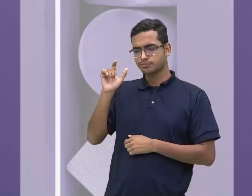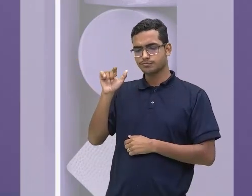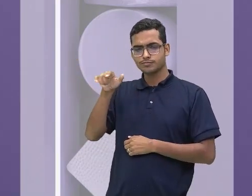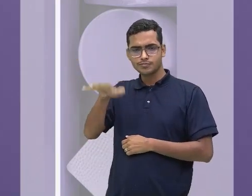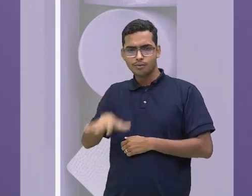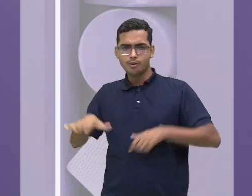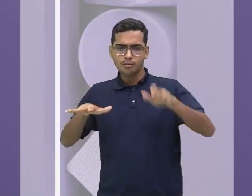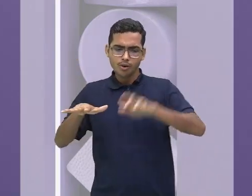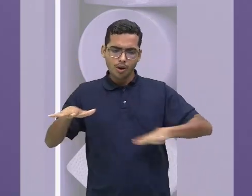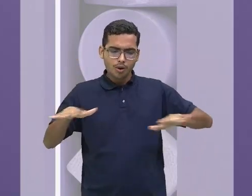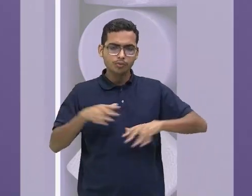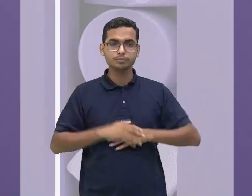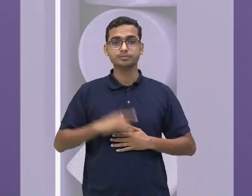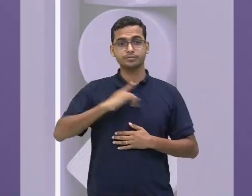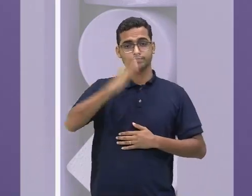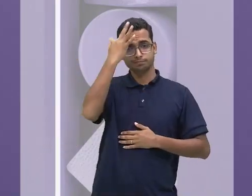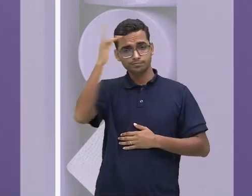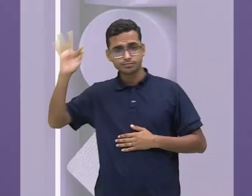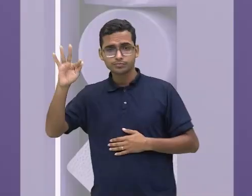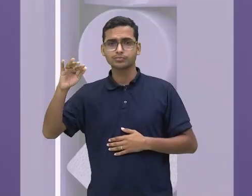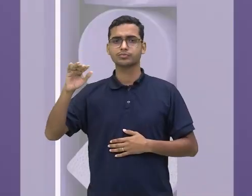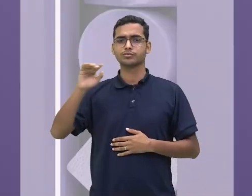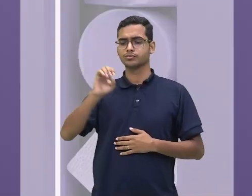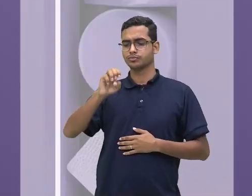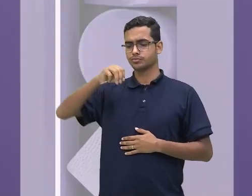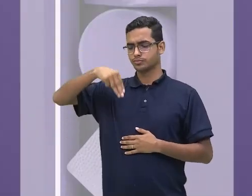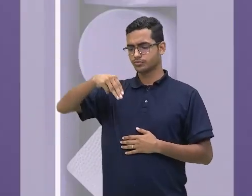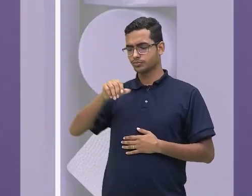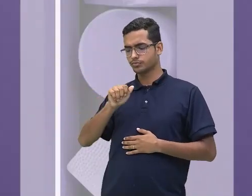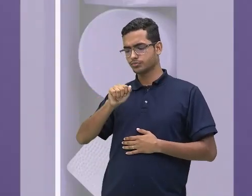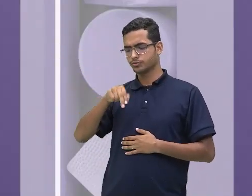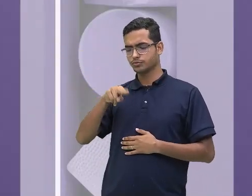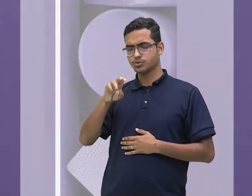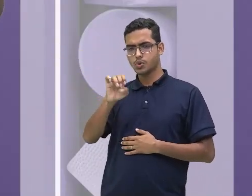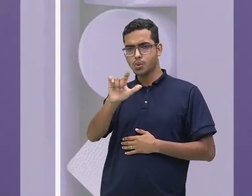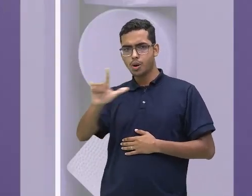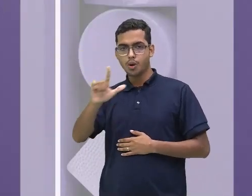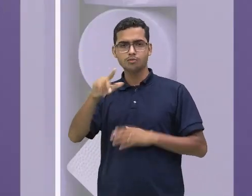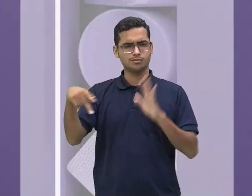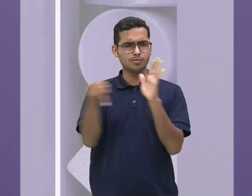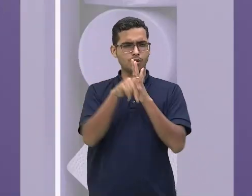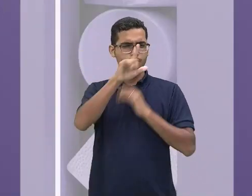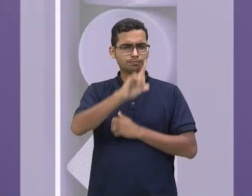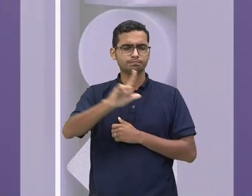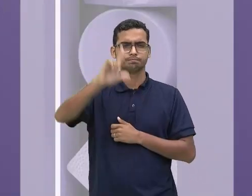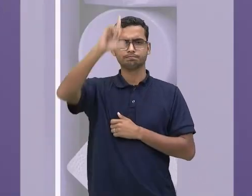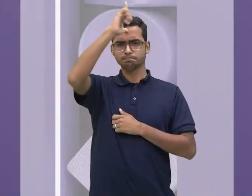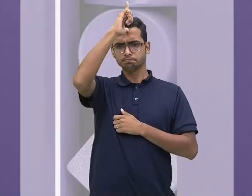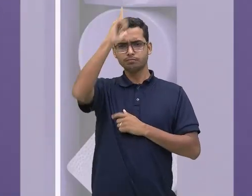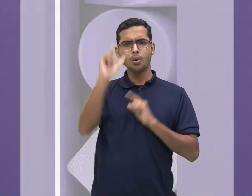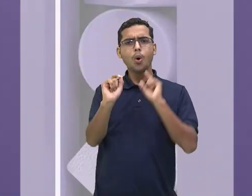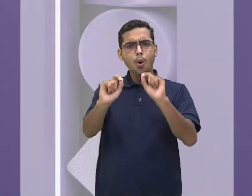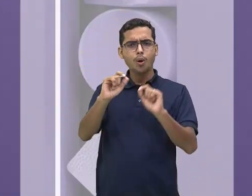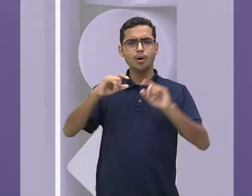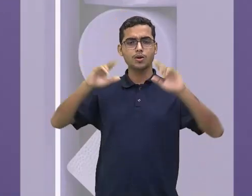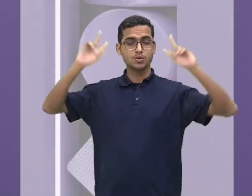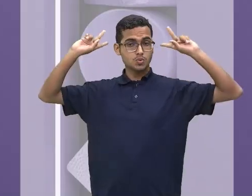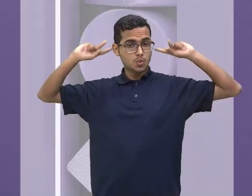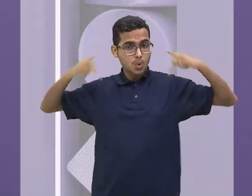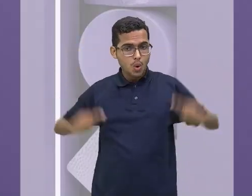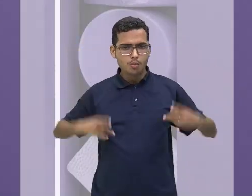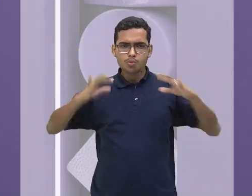chamado Immanuel Kant, que falava que todo ser humano deve obedecer a